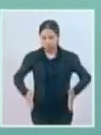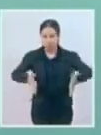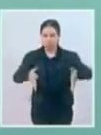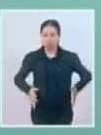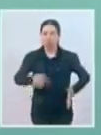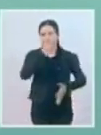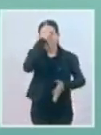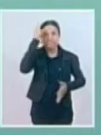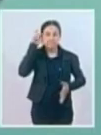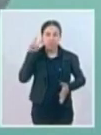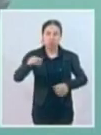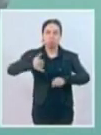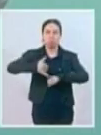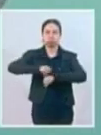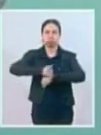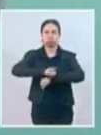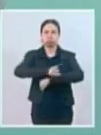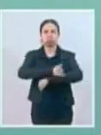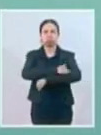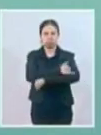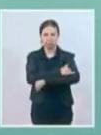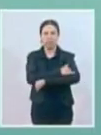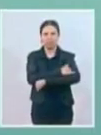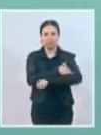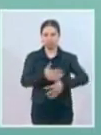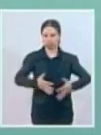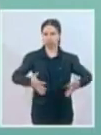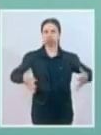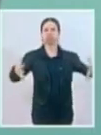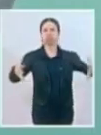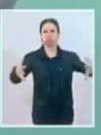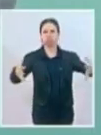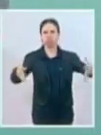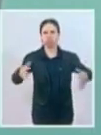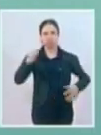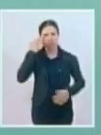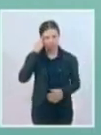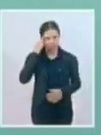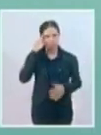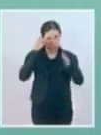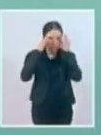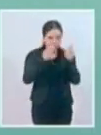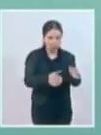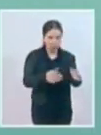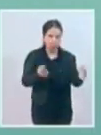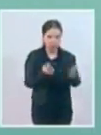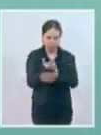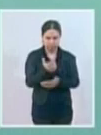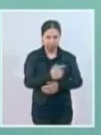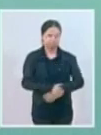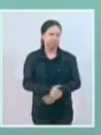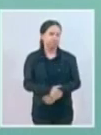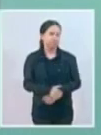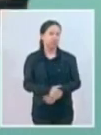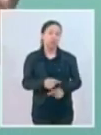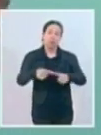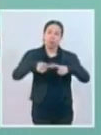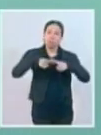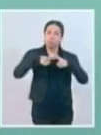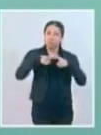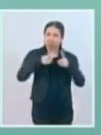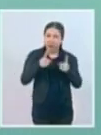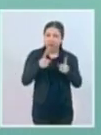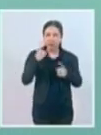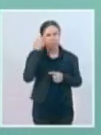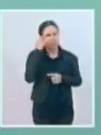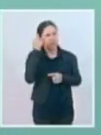para pessoas obesas. Nós focamos em cadeiras de rodas para pessoas obesas. Porém, no auge ali do bom senso,